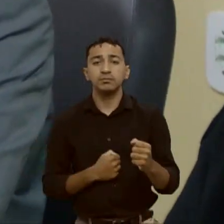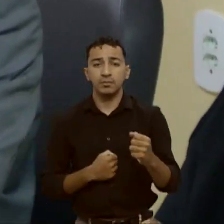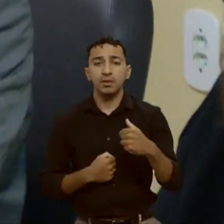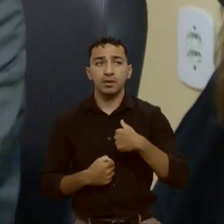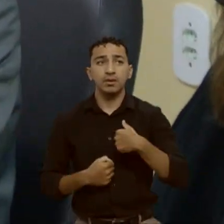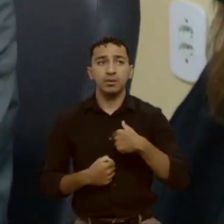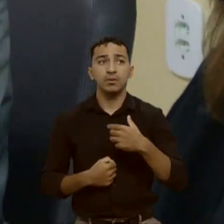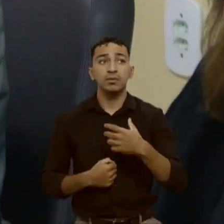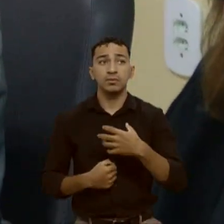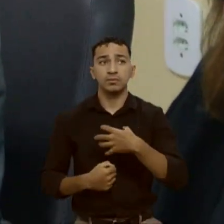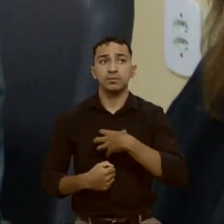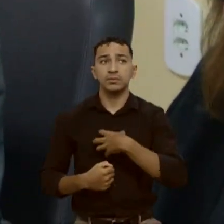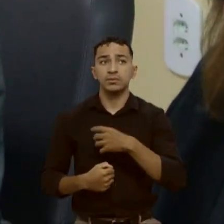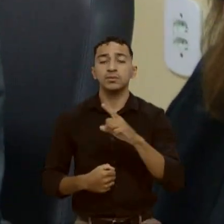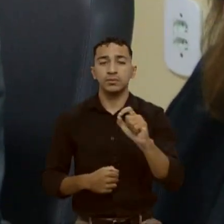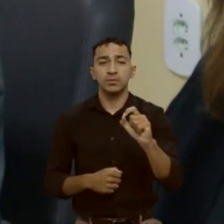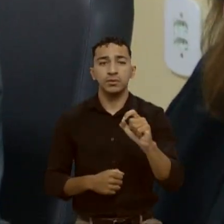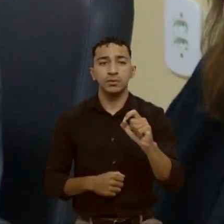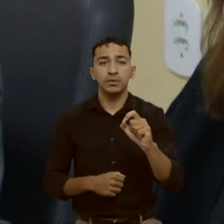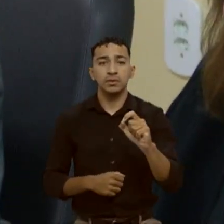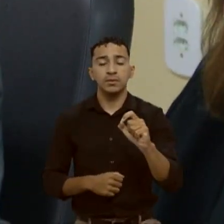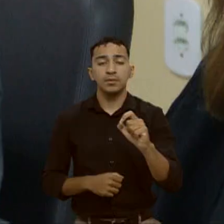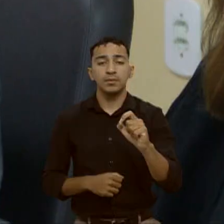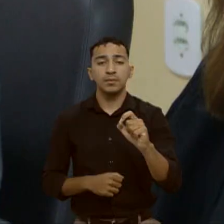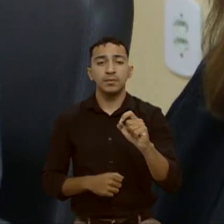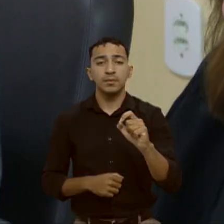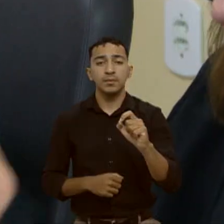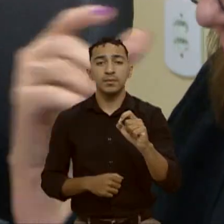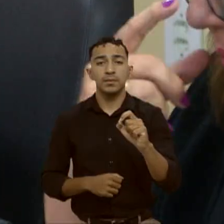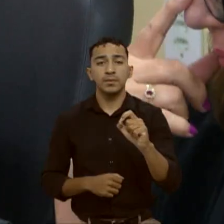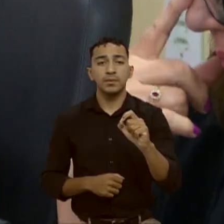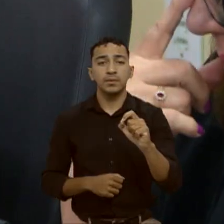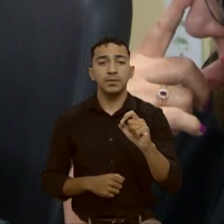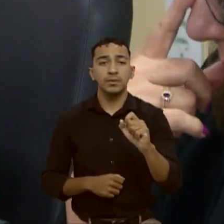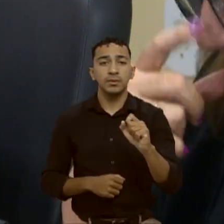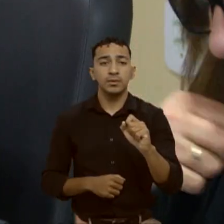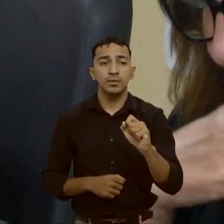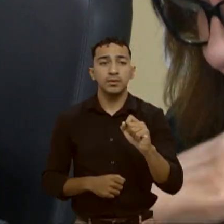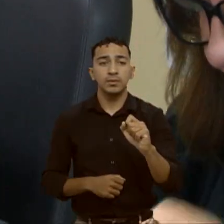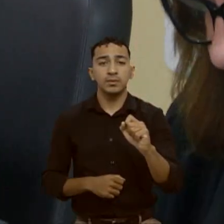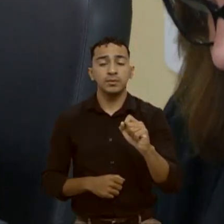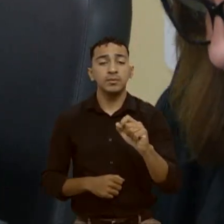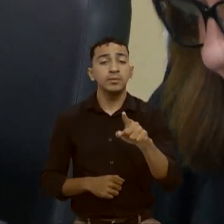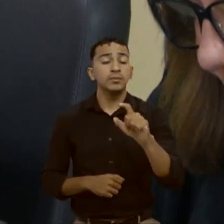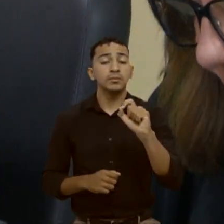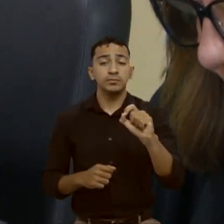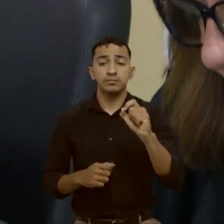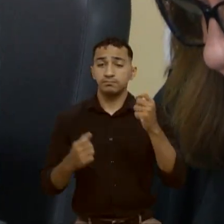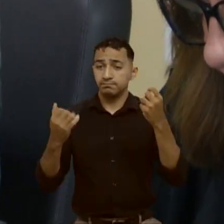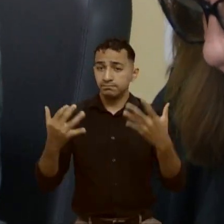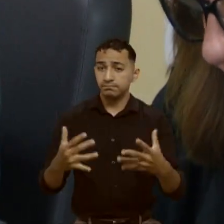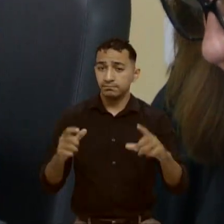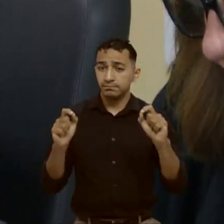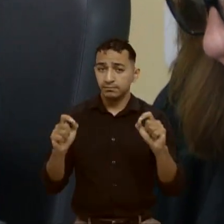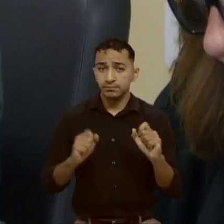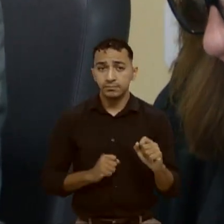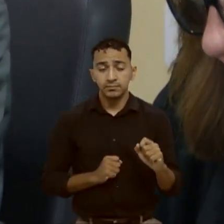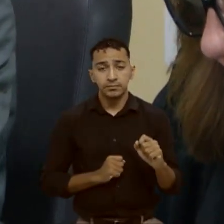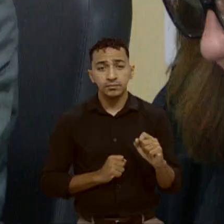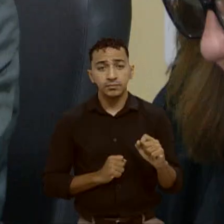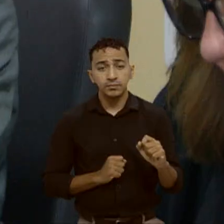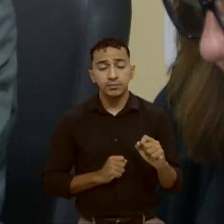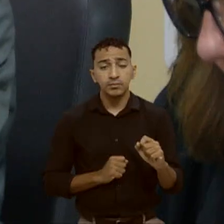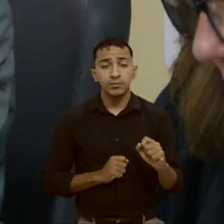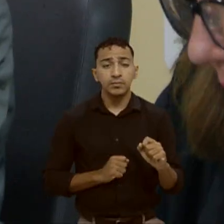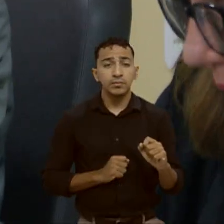contemplado em várias falas, e aí, inaugurando a minha explanação, quero eu me colocar aqui lá do